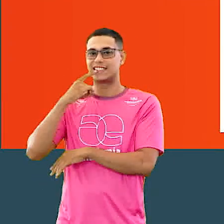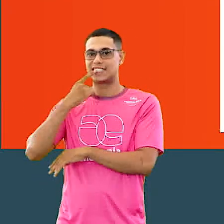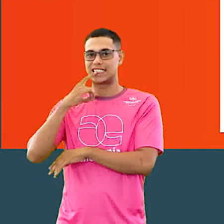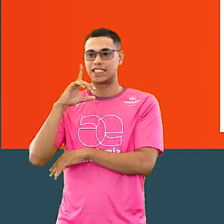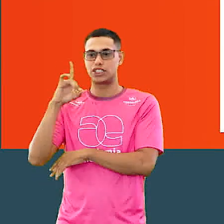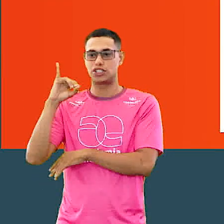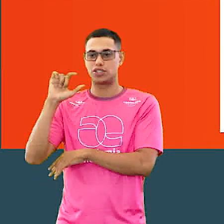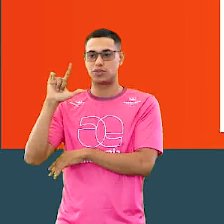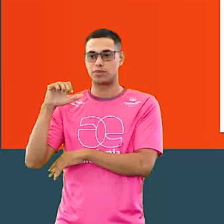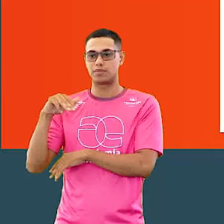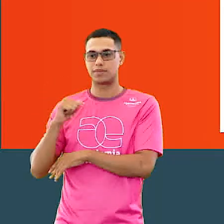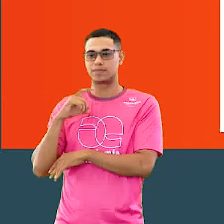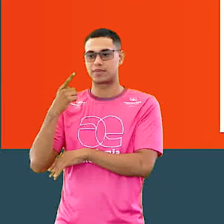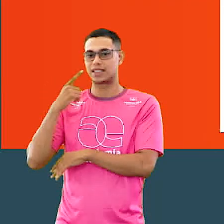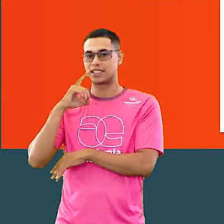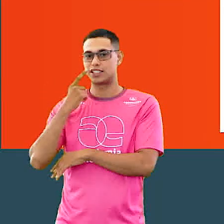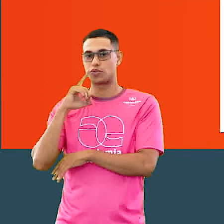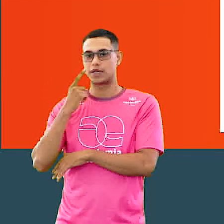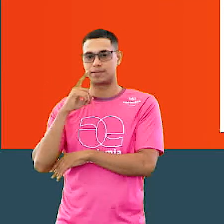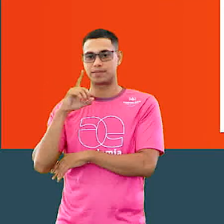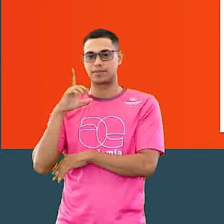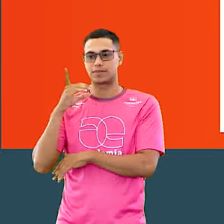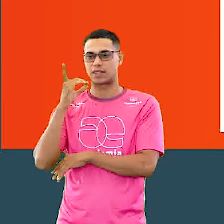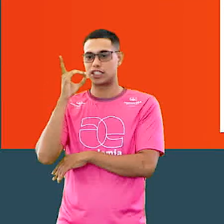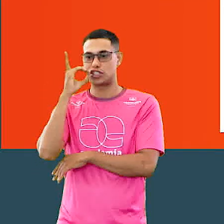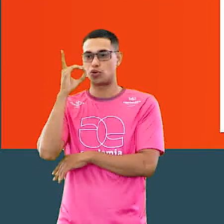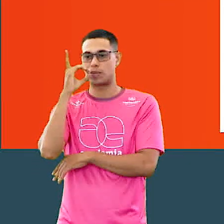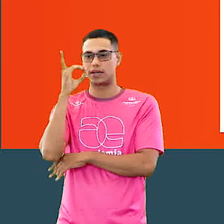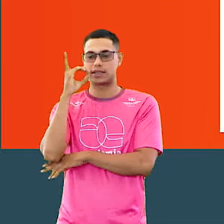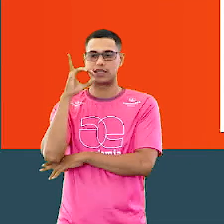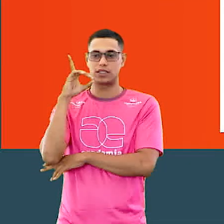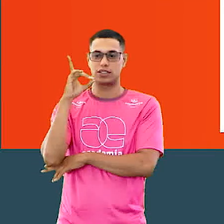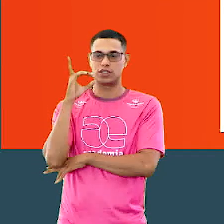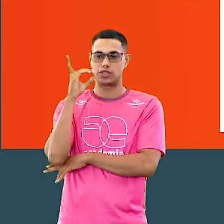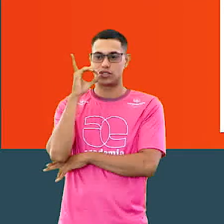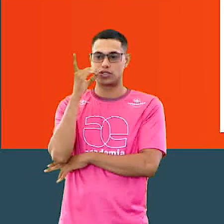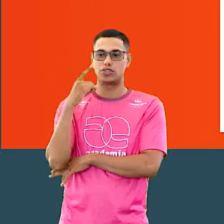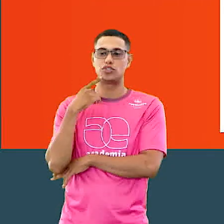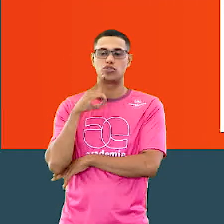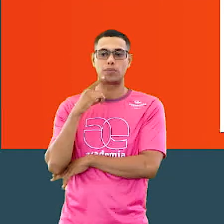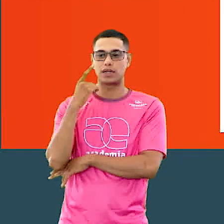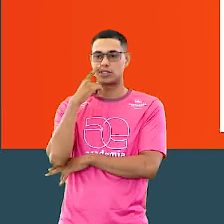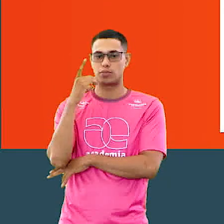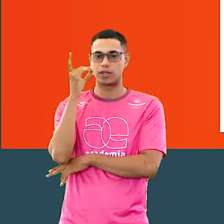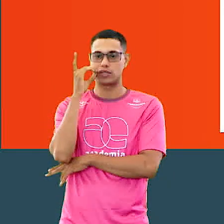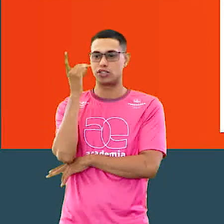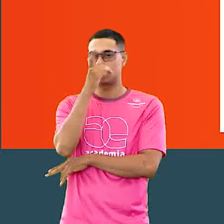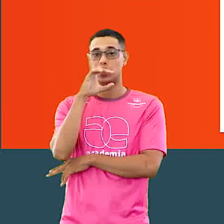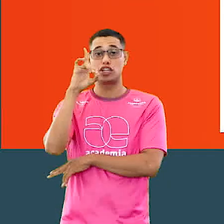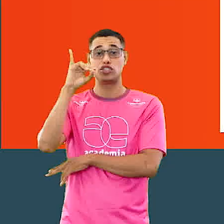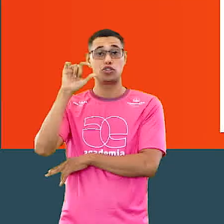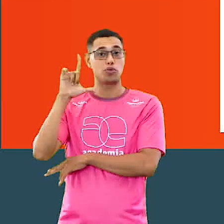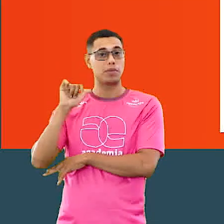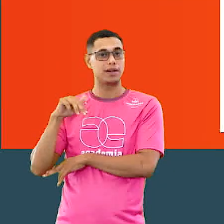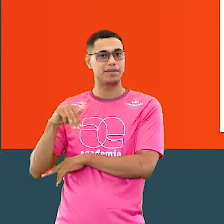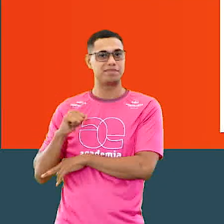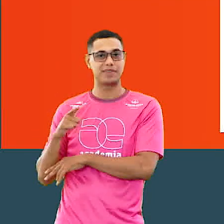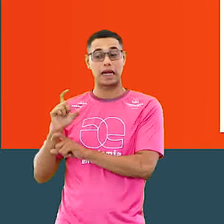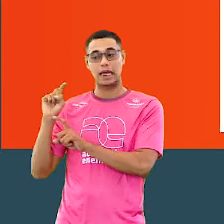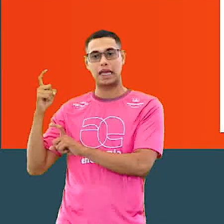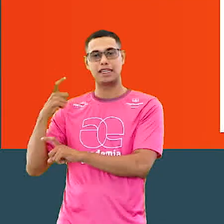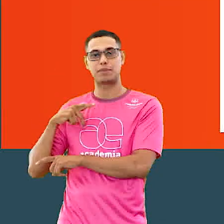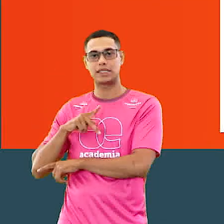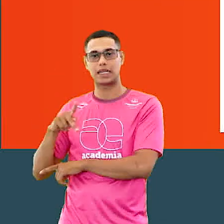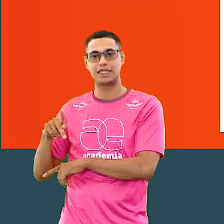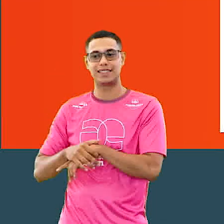presidente do Brasil, em 2012. Gente, antes disso, antes de